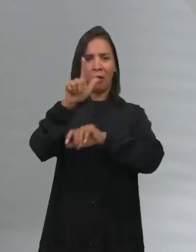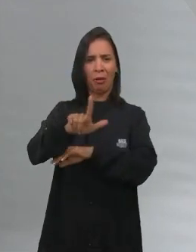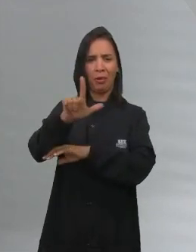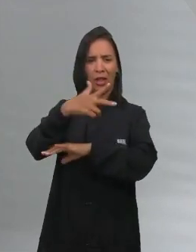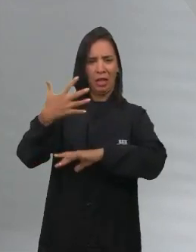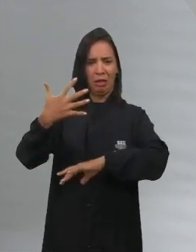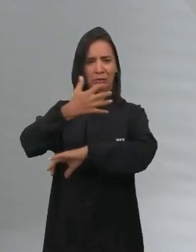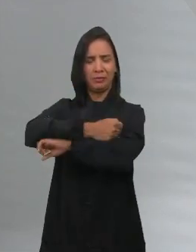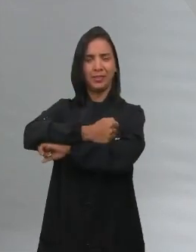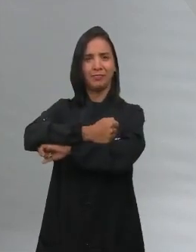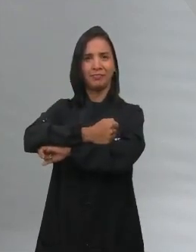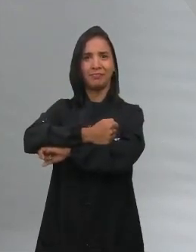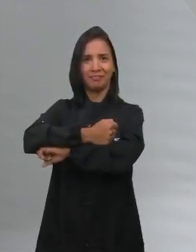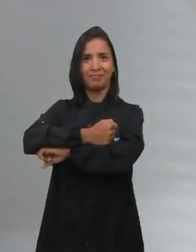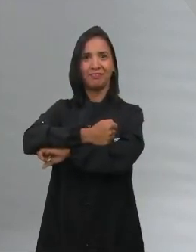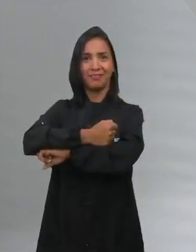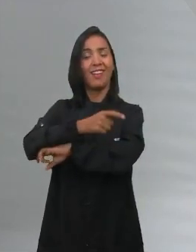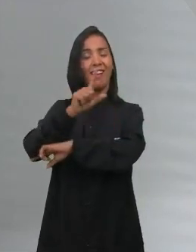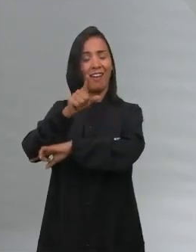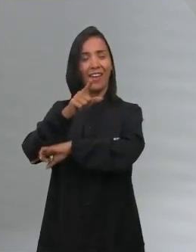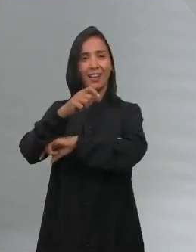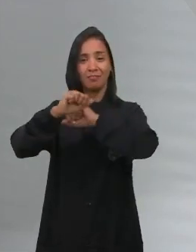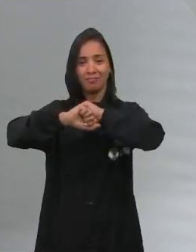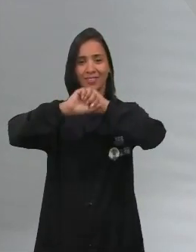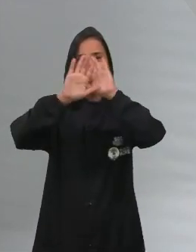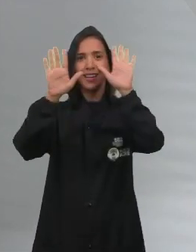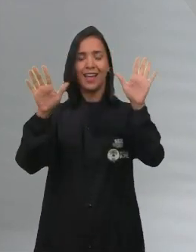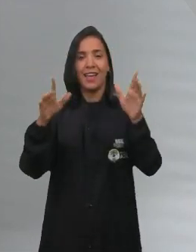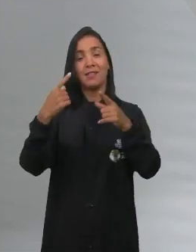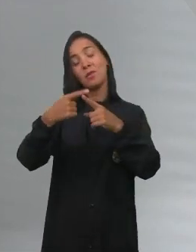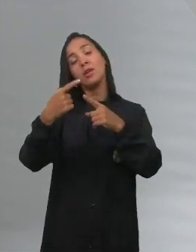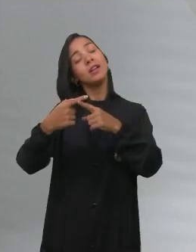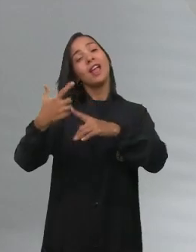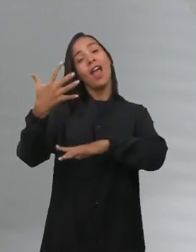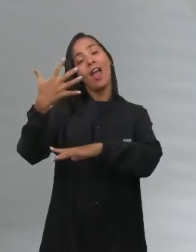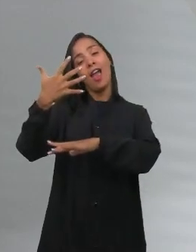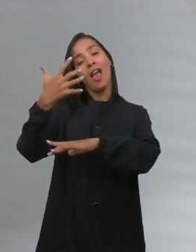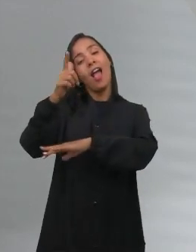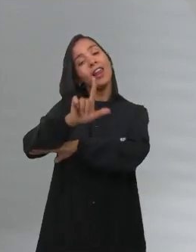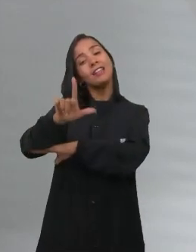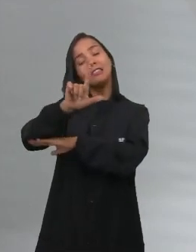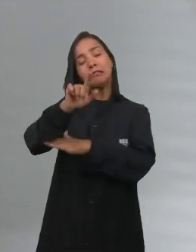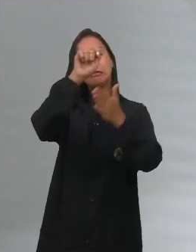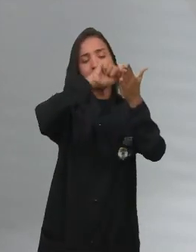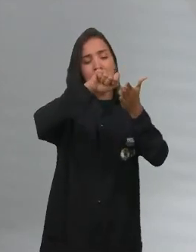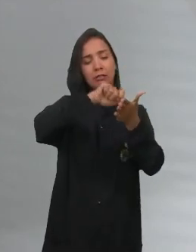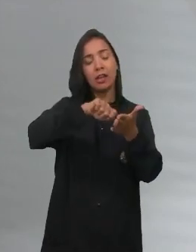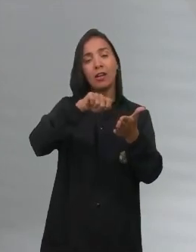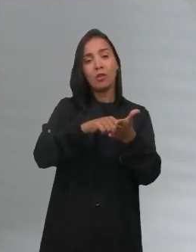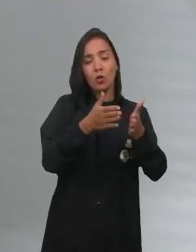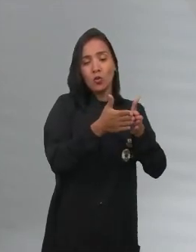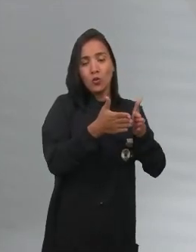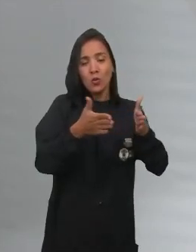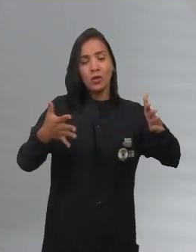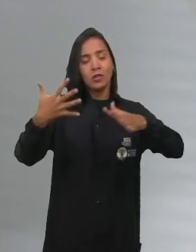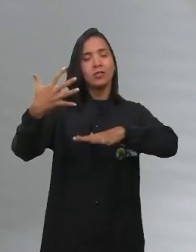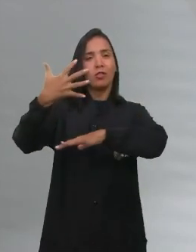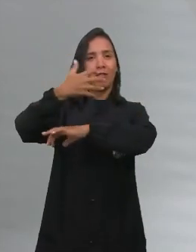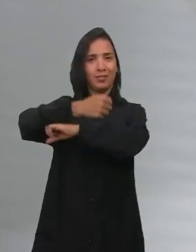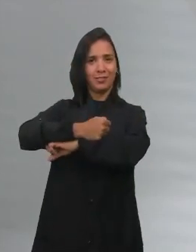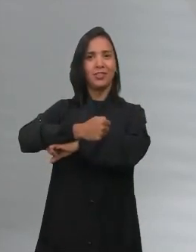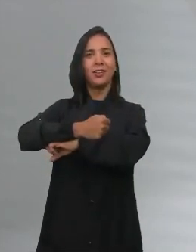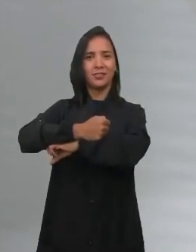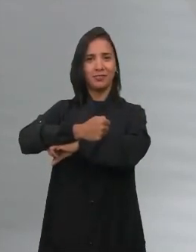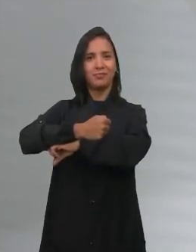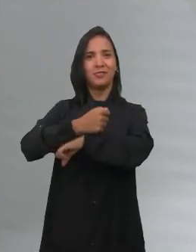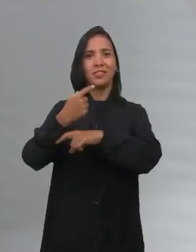É tão óbvio assim? Sim. Eu tenho uma literatura que foi escrita no Brasil colônia, tá, pessoal? Então, é uma